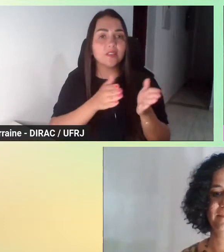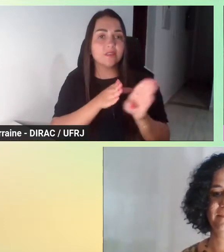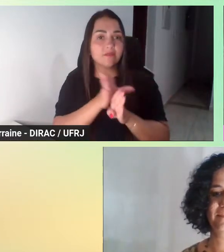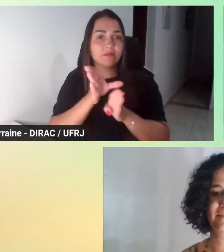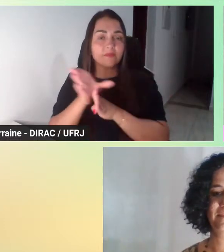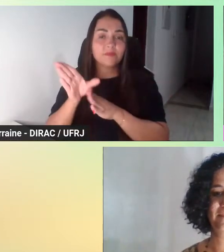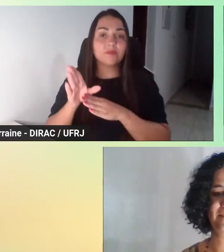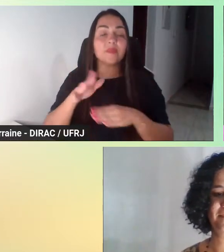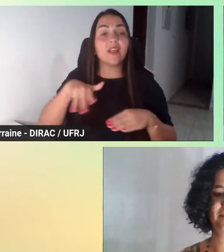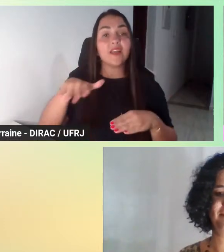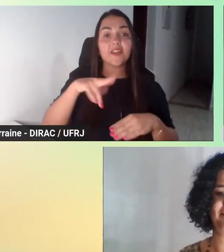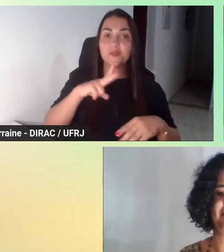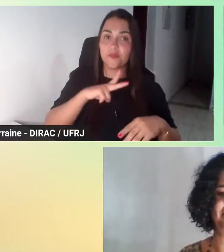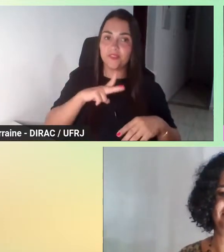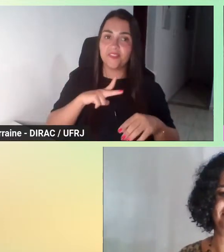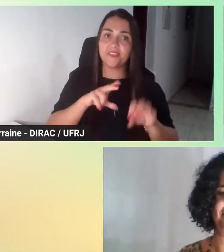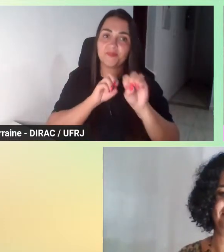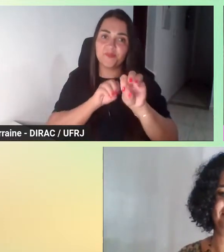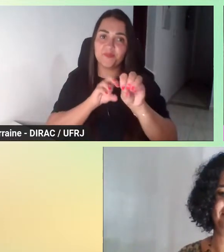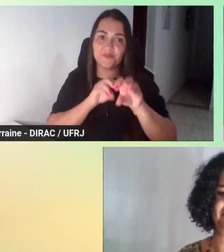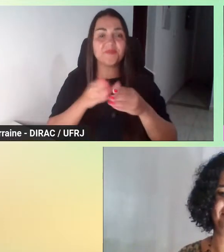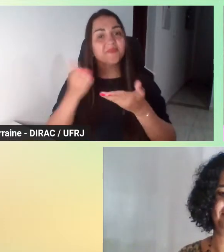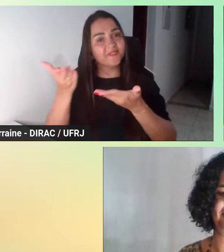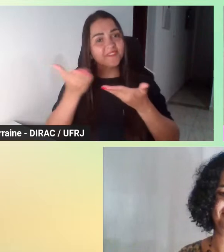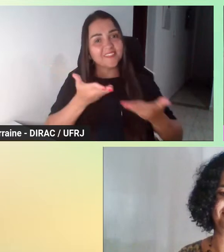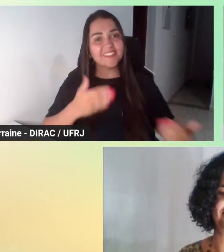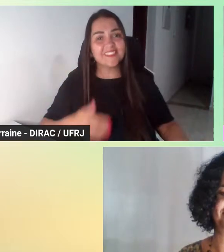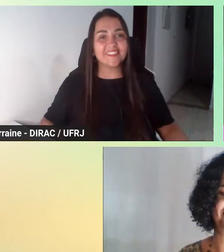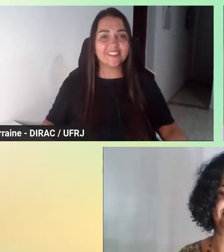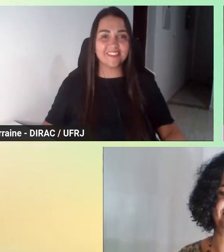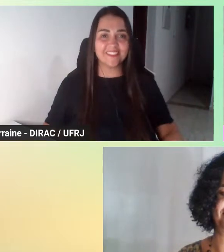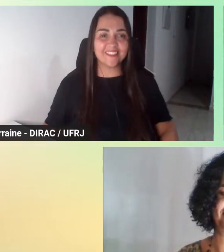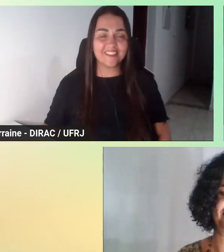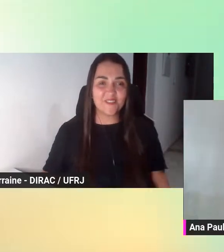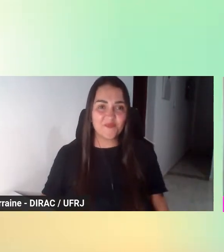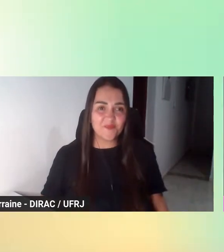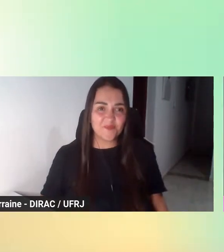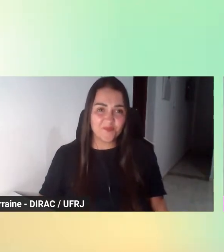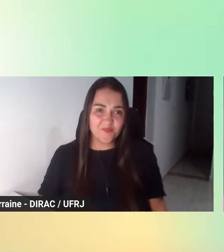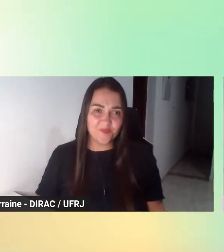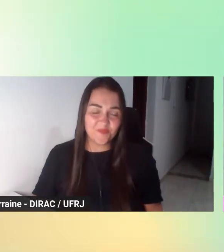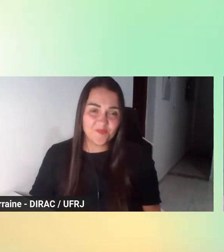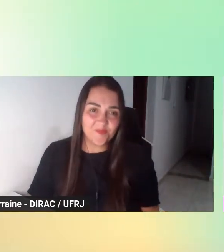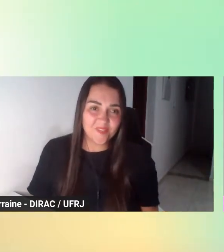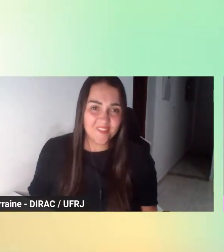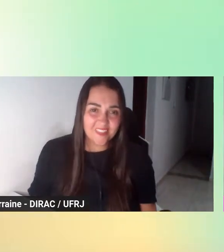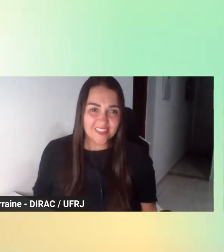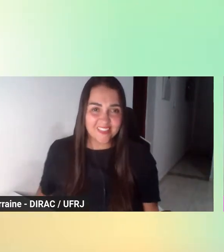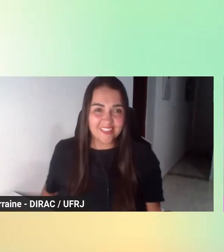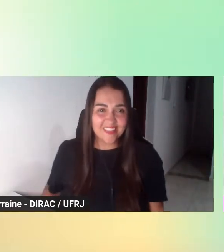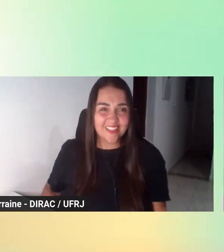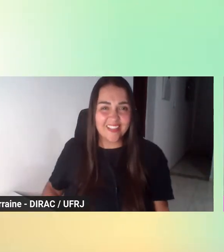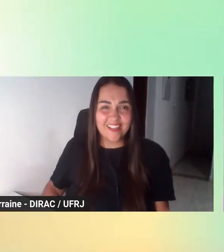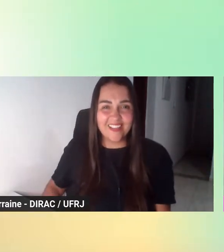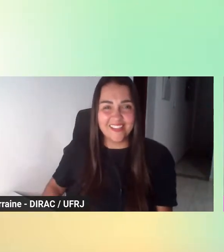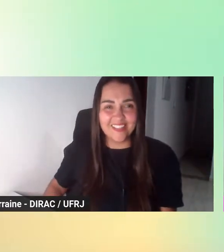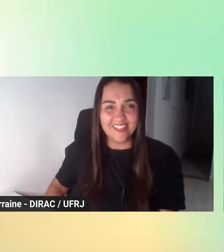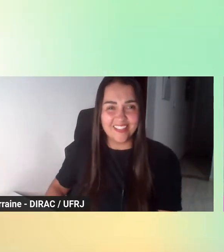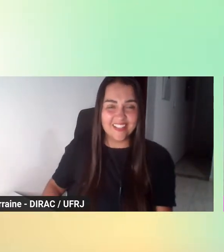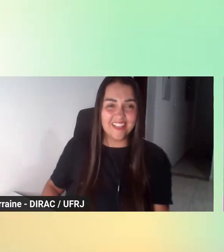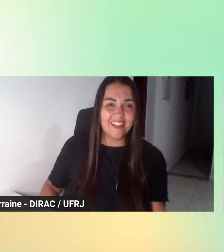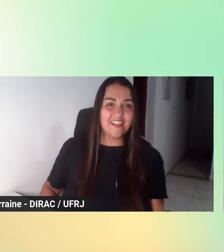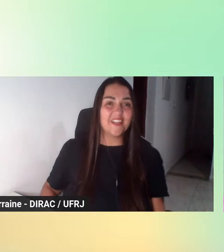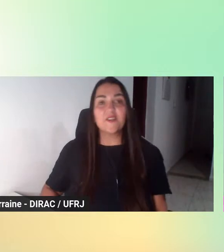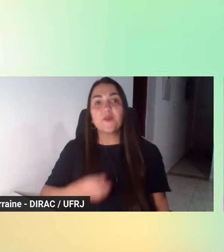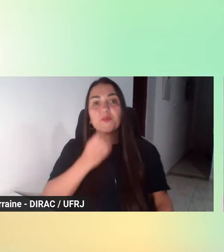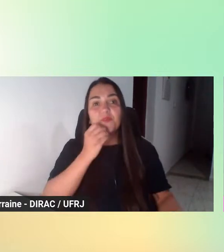Professora Ana Paula, agora com você. Boa noite a todas, todas e todos, mais uma